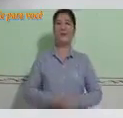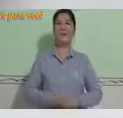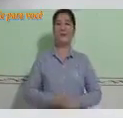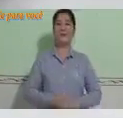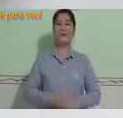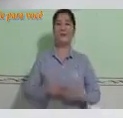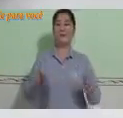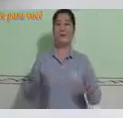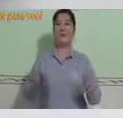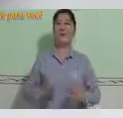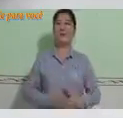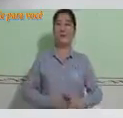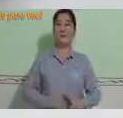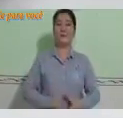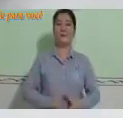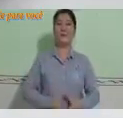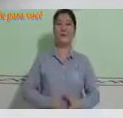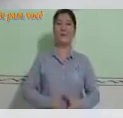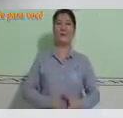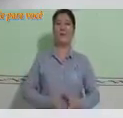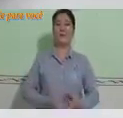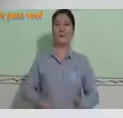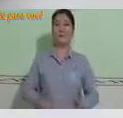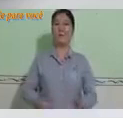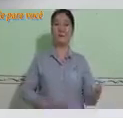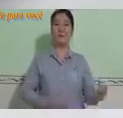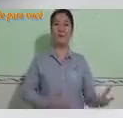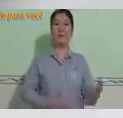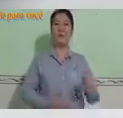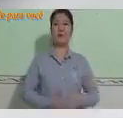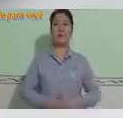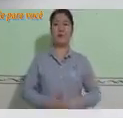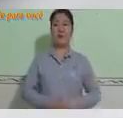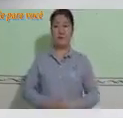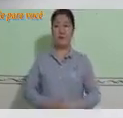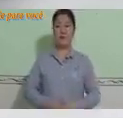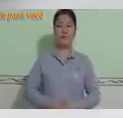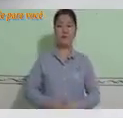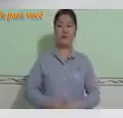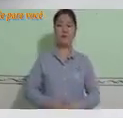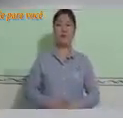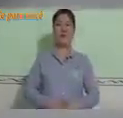da nicotina, mas sim o ato de fuma reacender o cigarro.